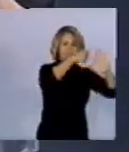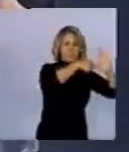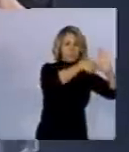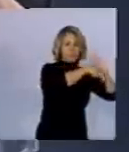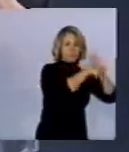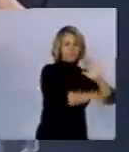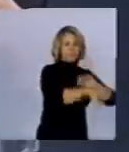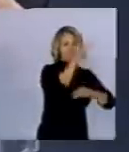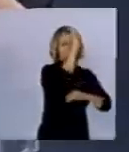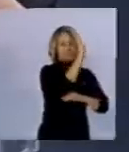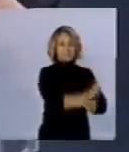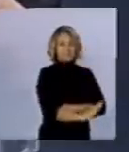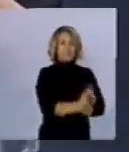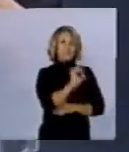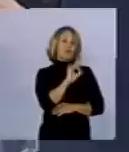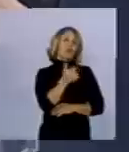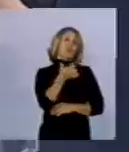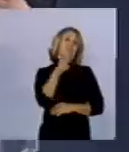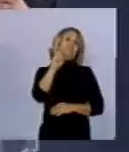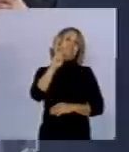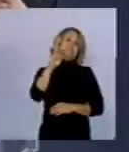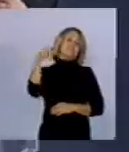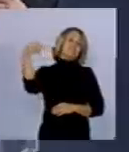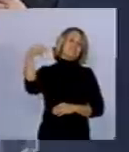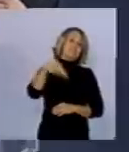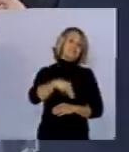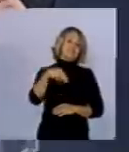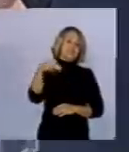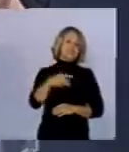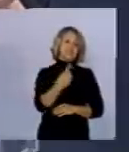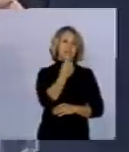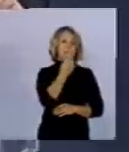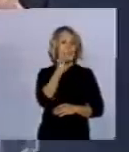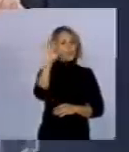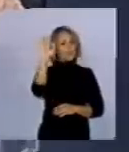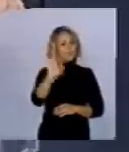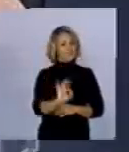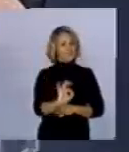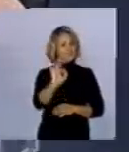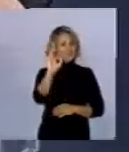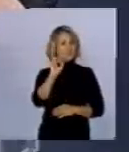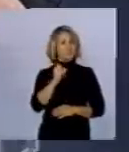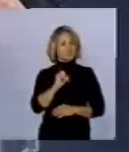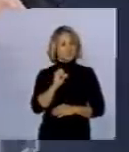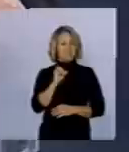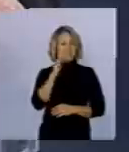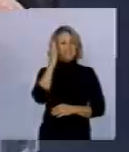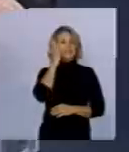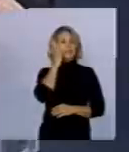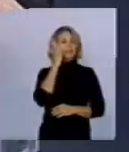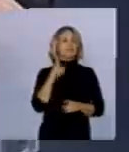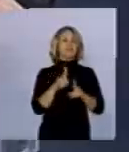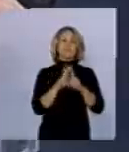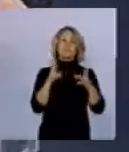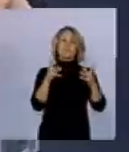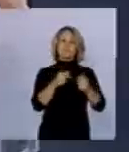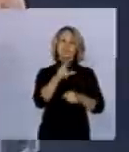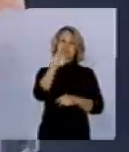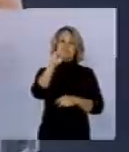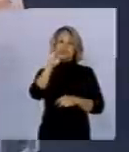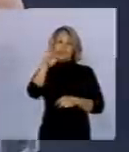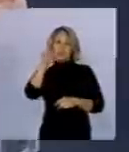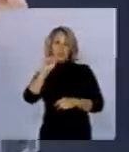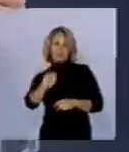Isto é 15 minutos 1% e se a gente ainda levar em conta que valem pras cotas as